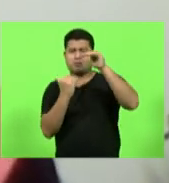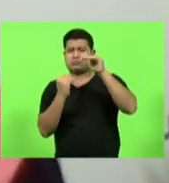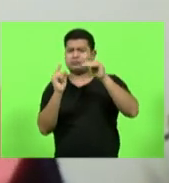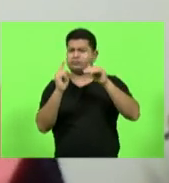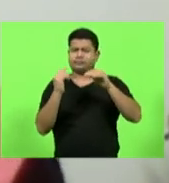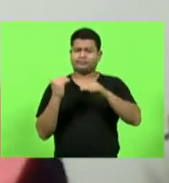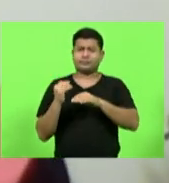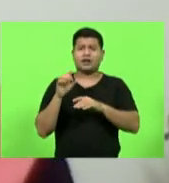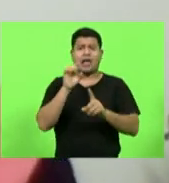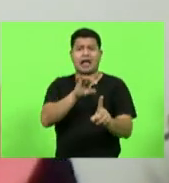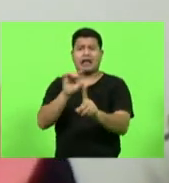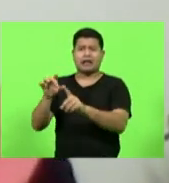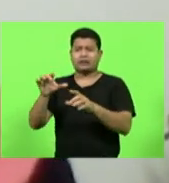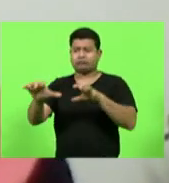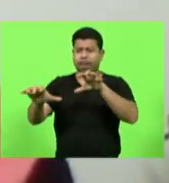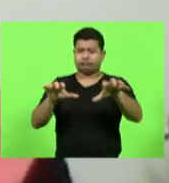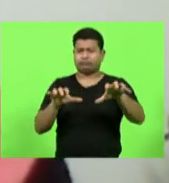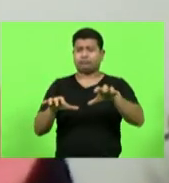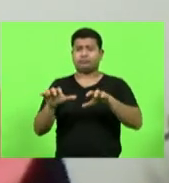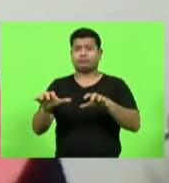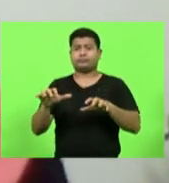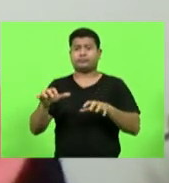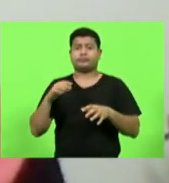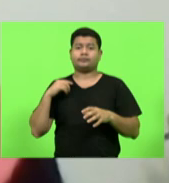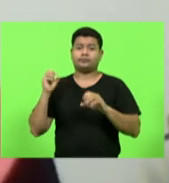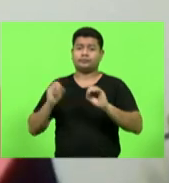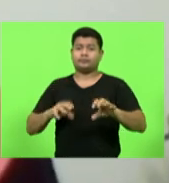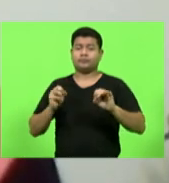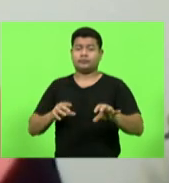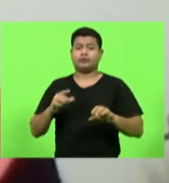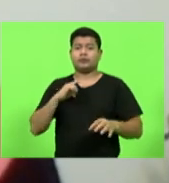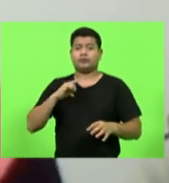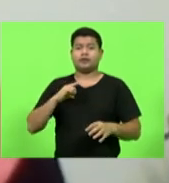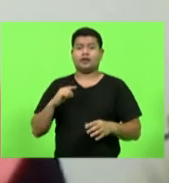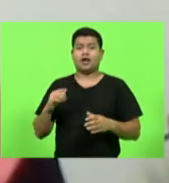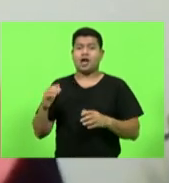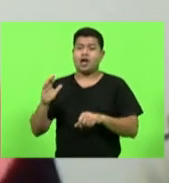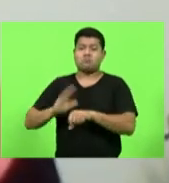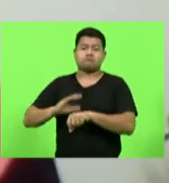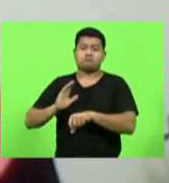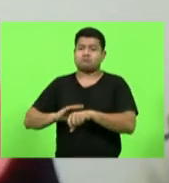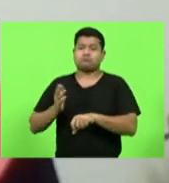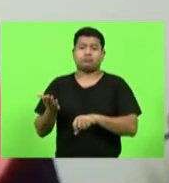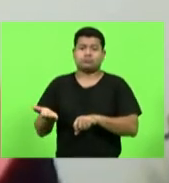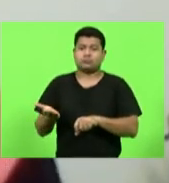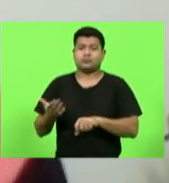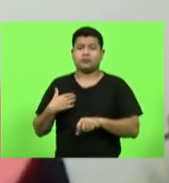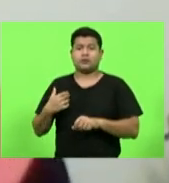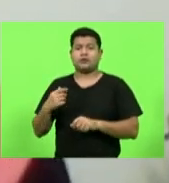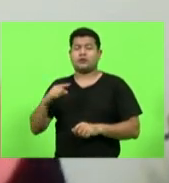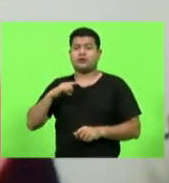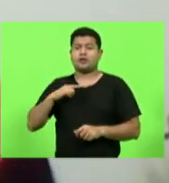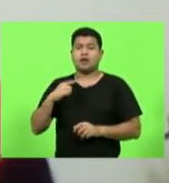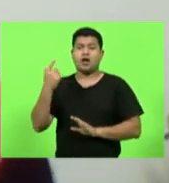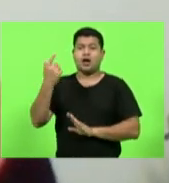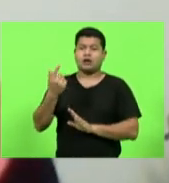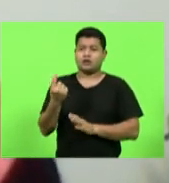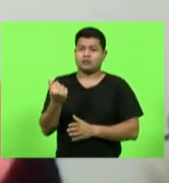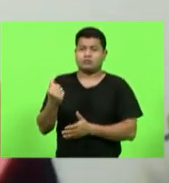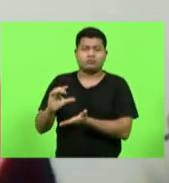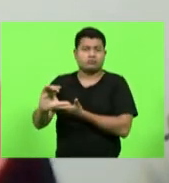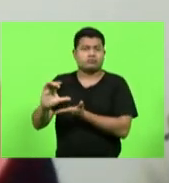cada área, né, digamos, a educação tem as suas prerrogativas, tem o seu financiamento, né, assim como